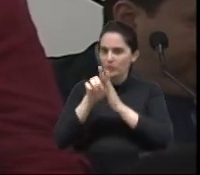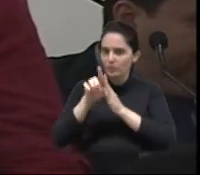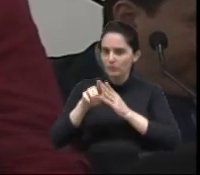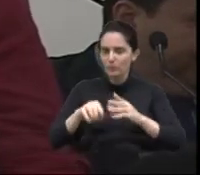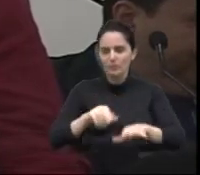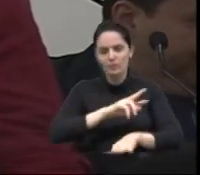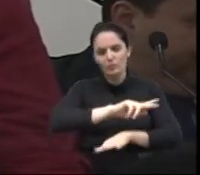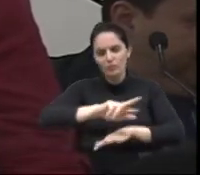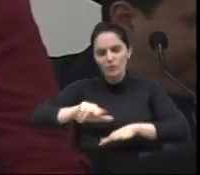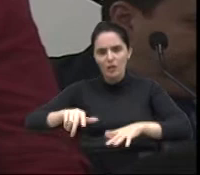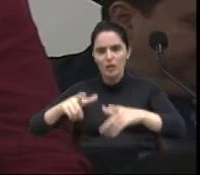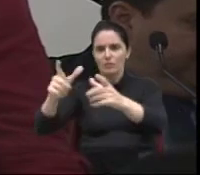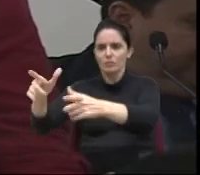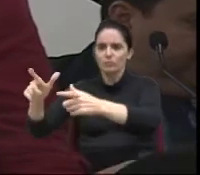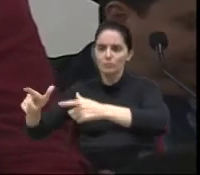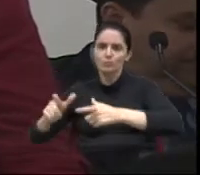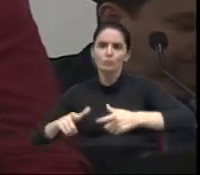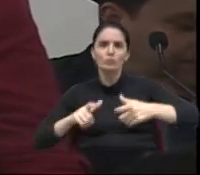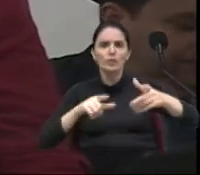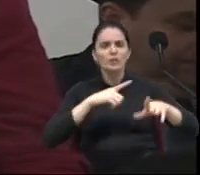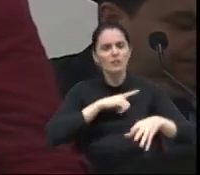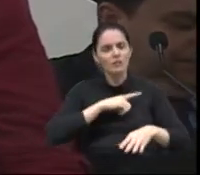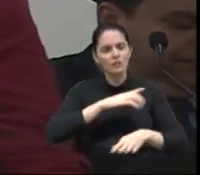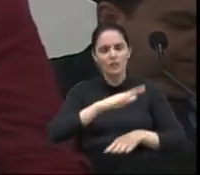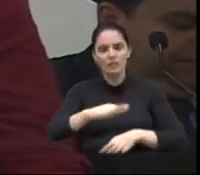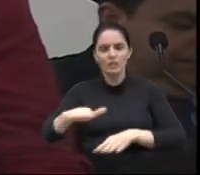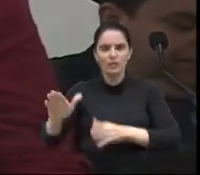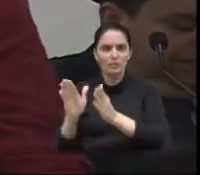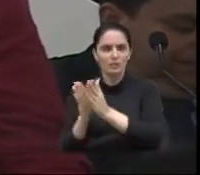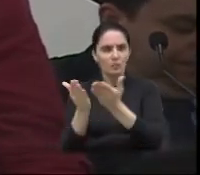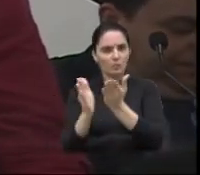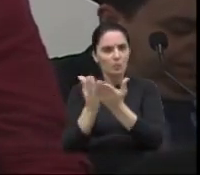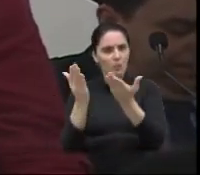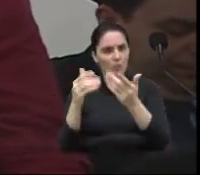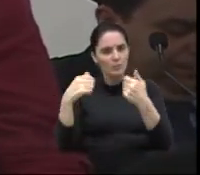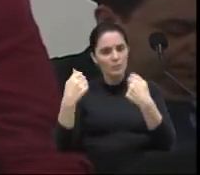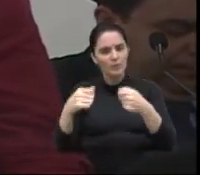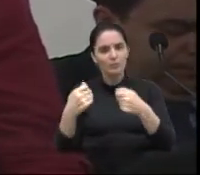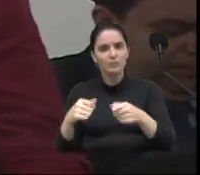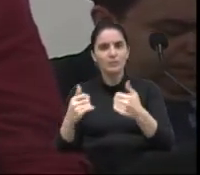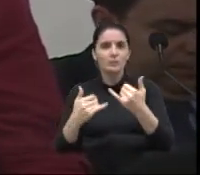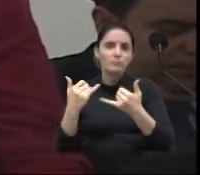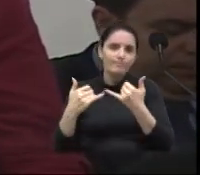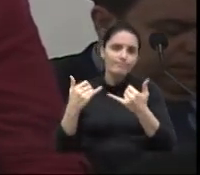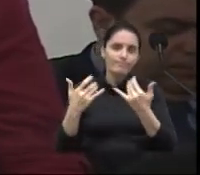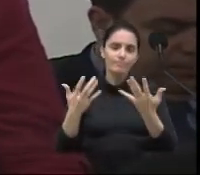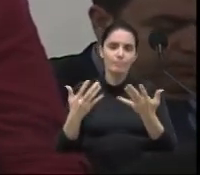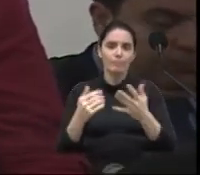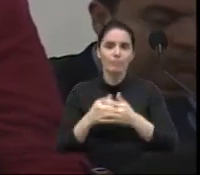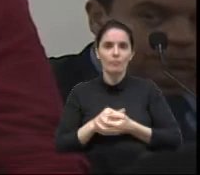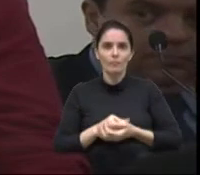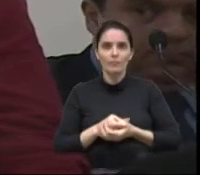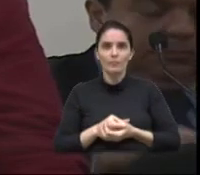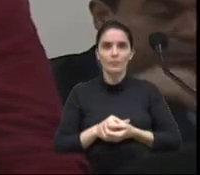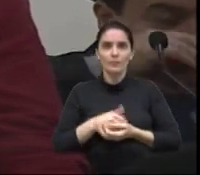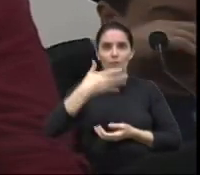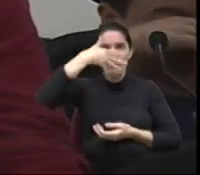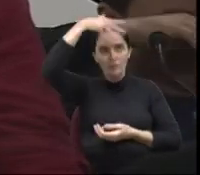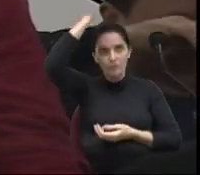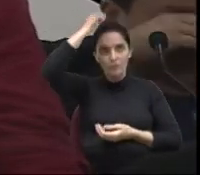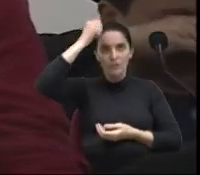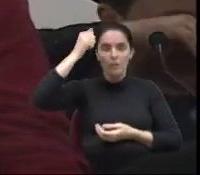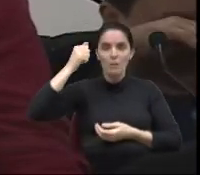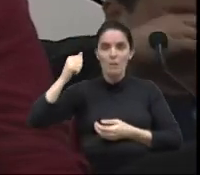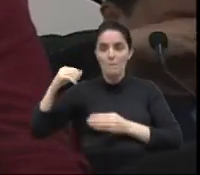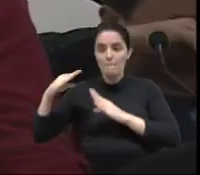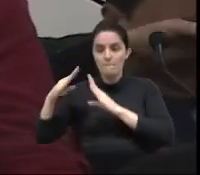locais aí que tem muitas crianças carentes precisando desses brinquedos. Eu, felizmente, moro num condomínio e